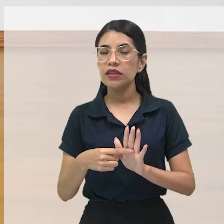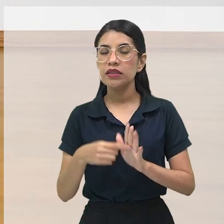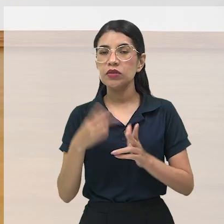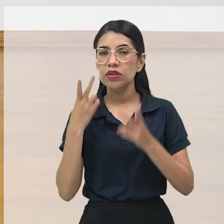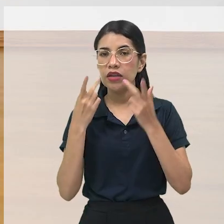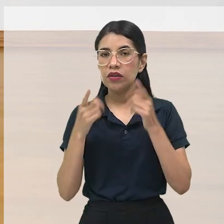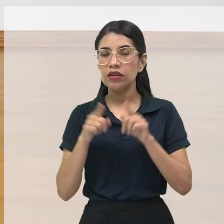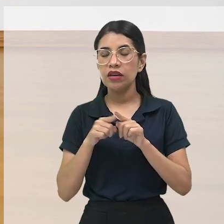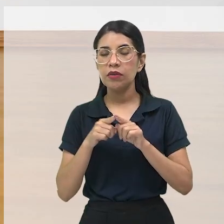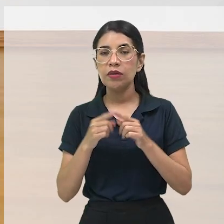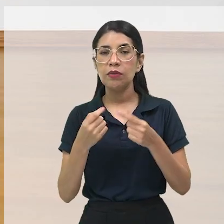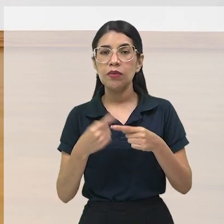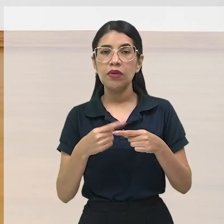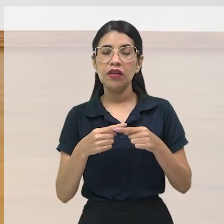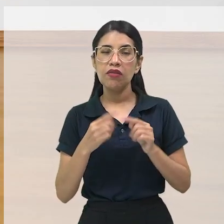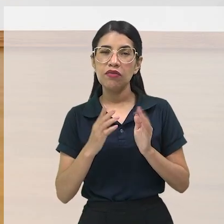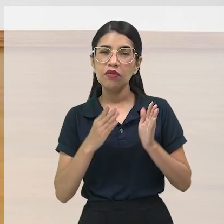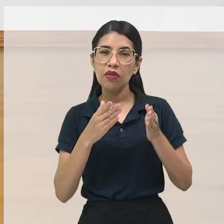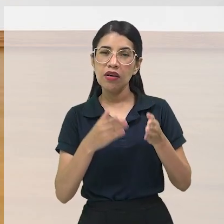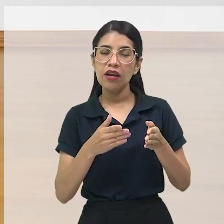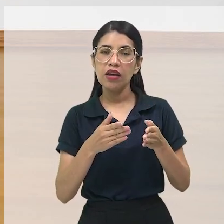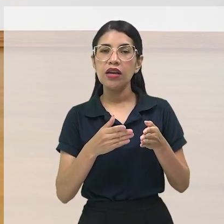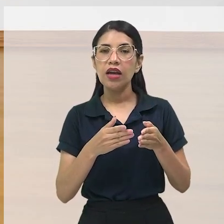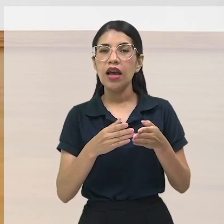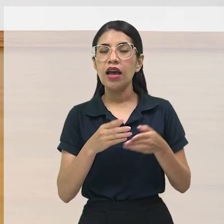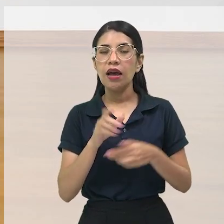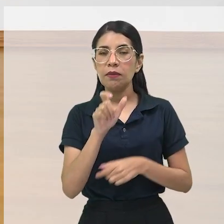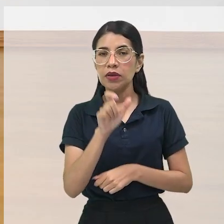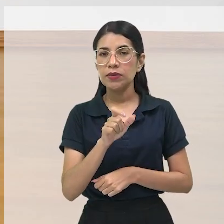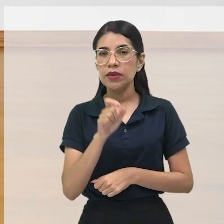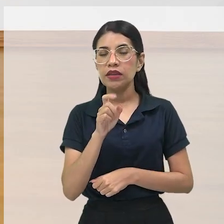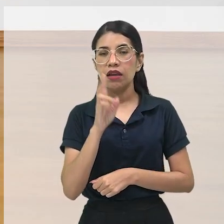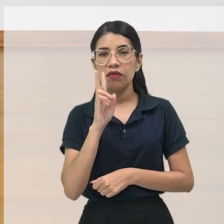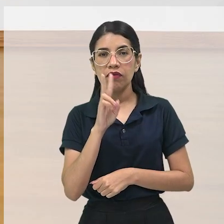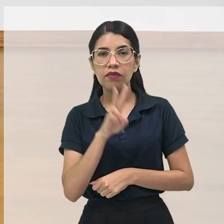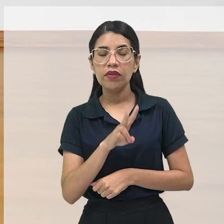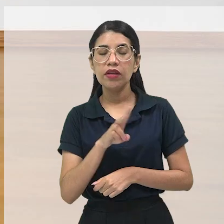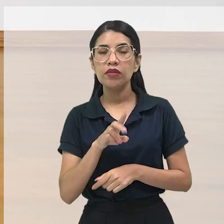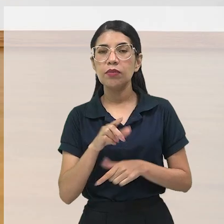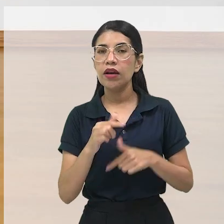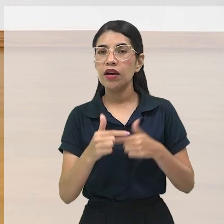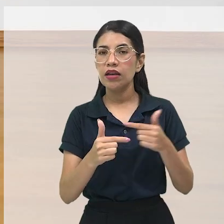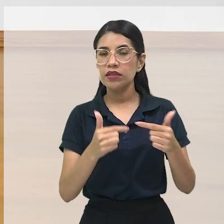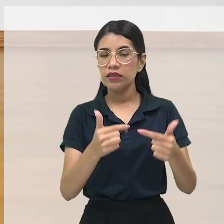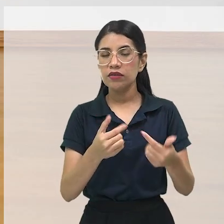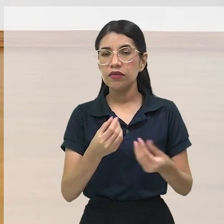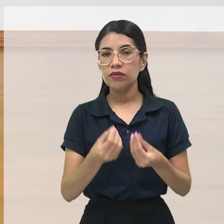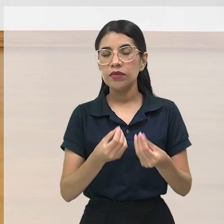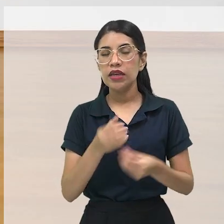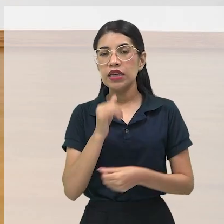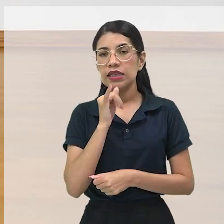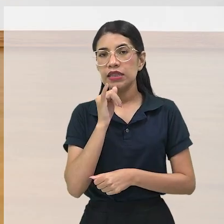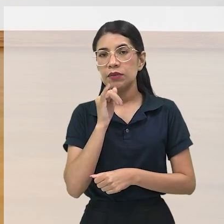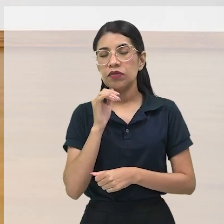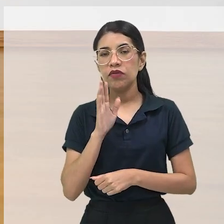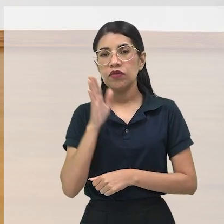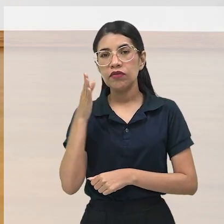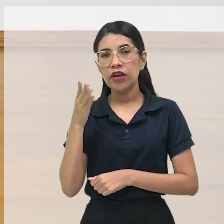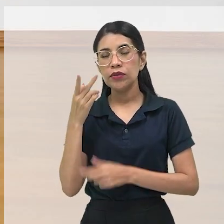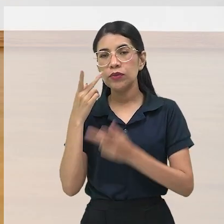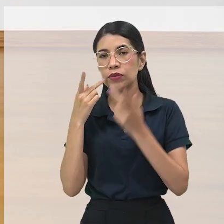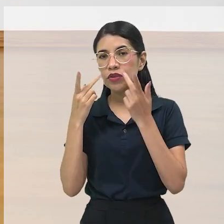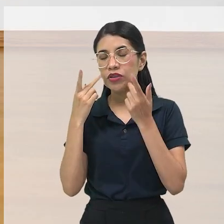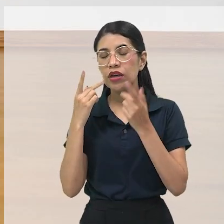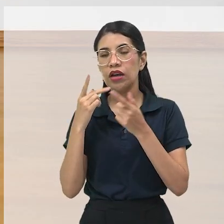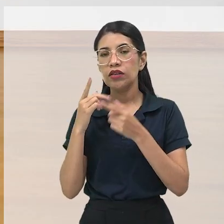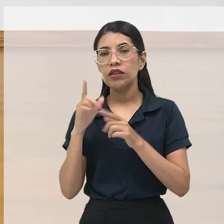vai direcionar o olhar do espectador para aquela ação, certo? Se a gente está assistindo uma peça teatral